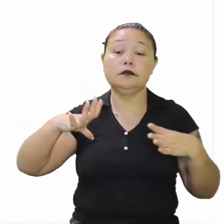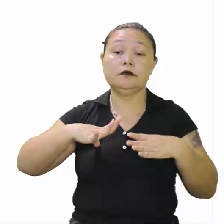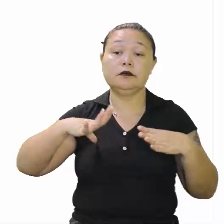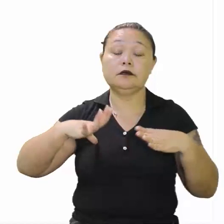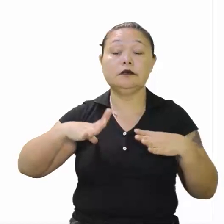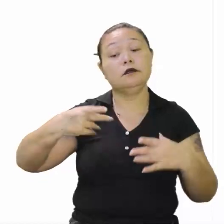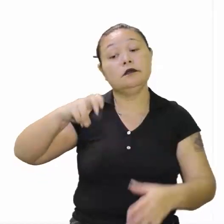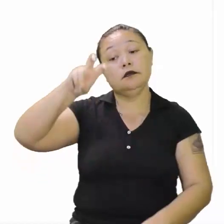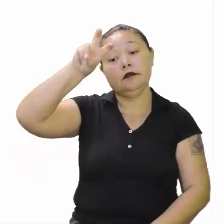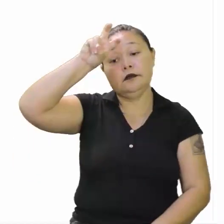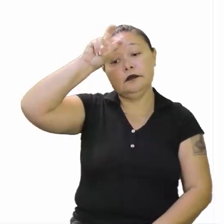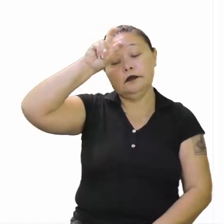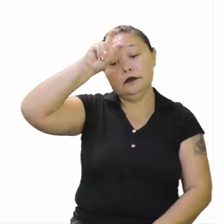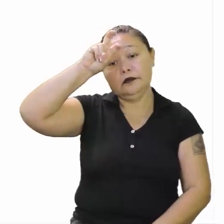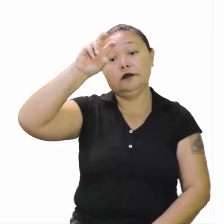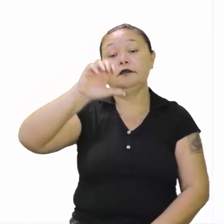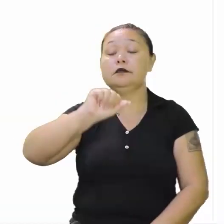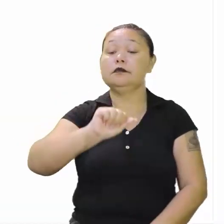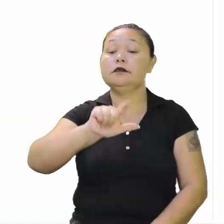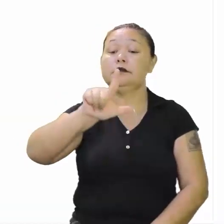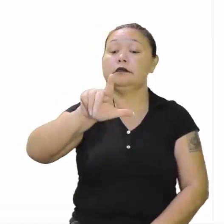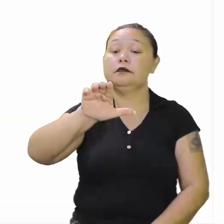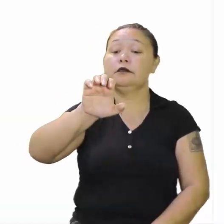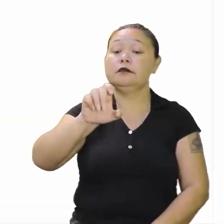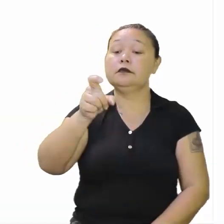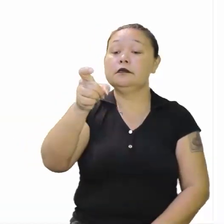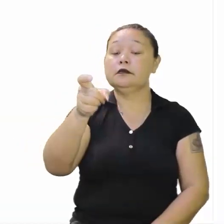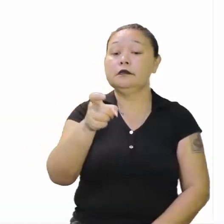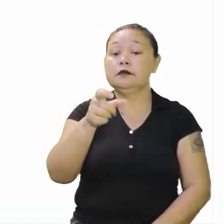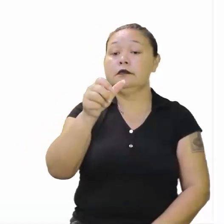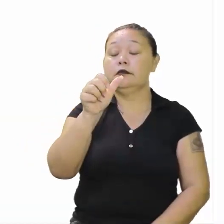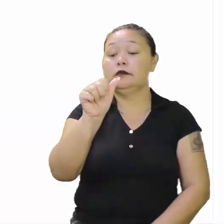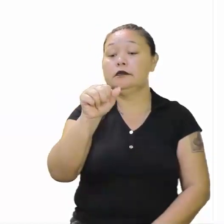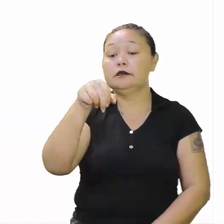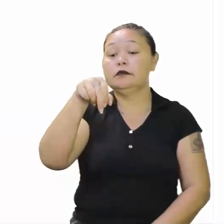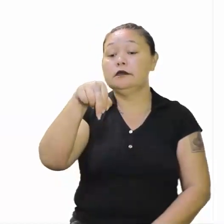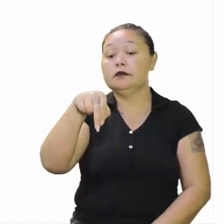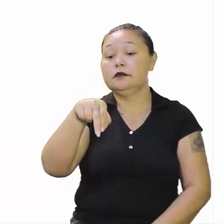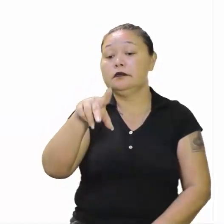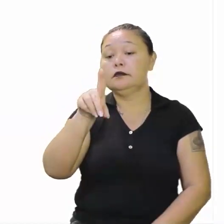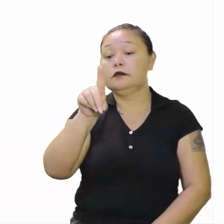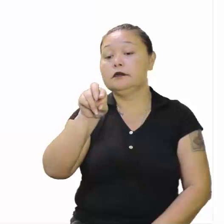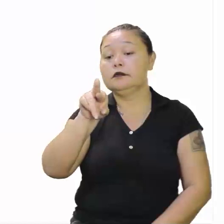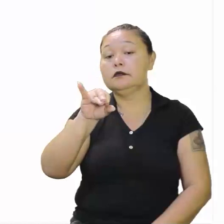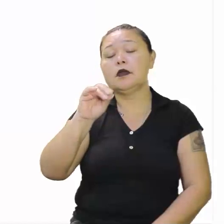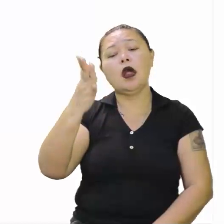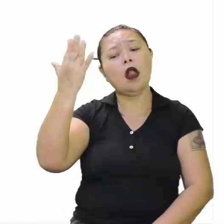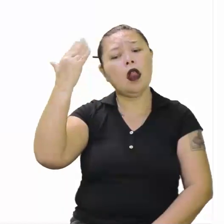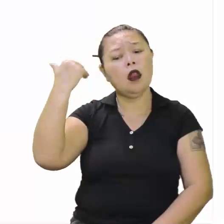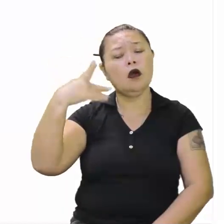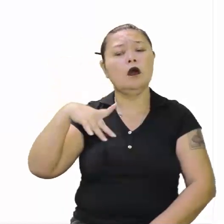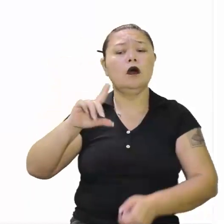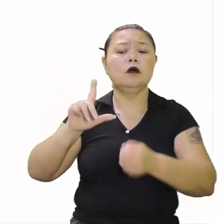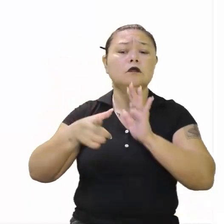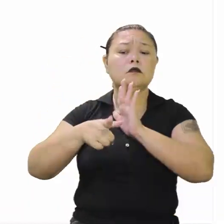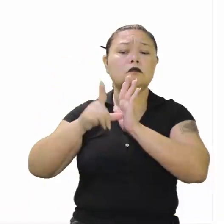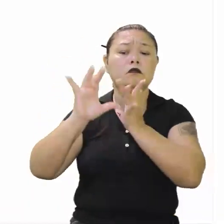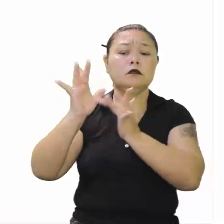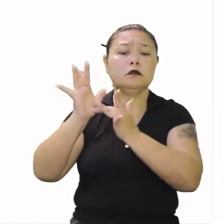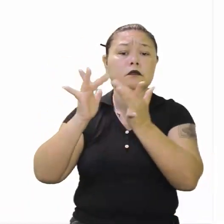Egito Antigo, lá por volta do século III a.C., e que permaneceu como